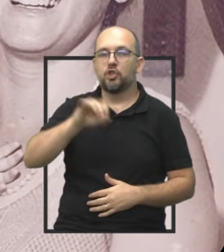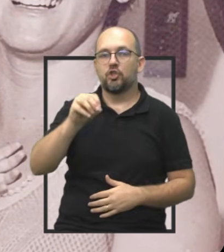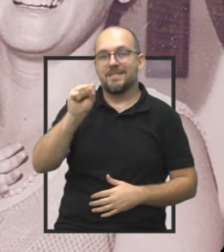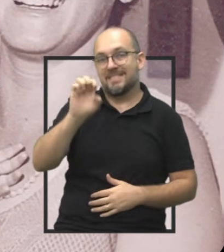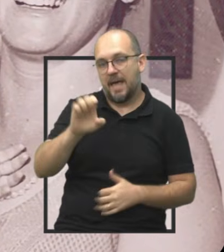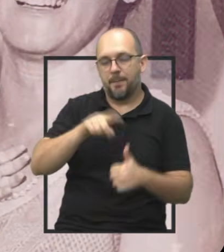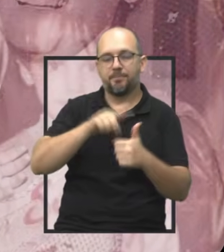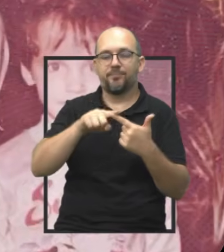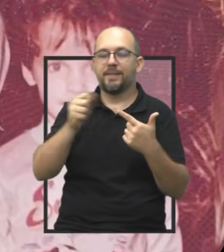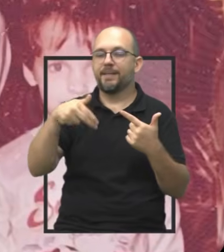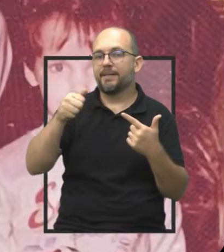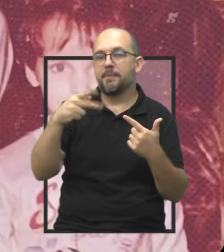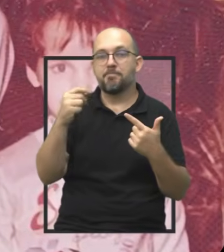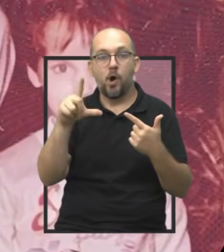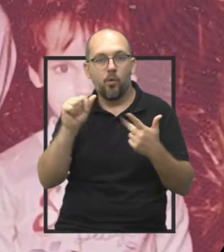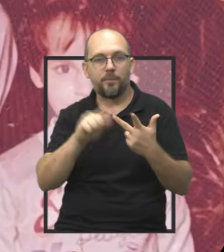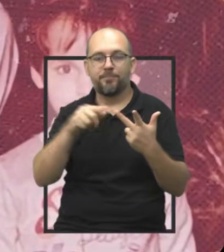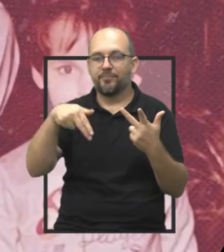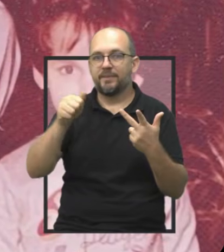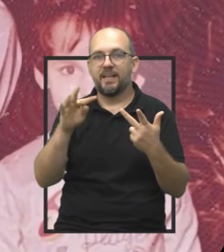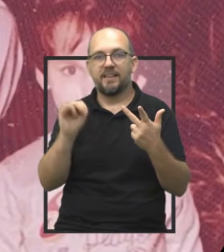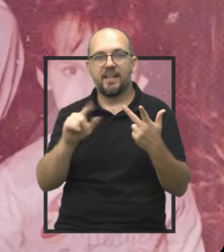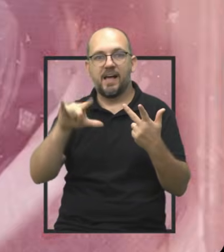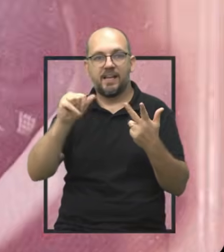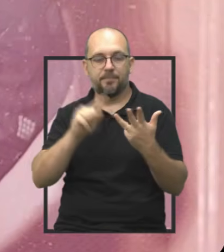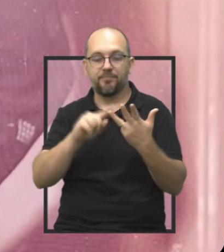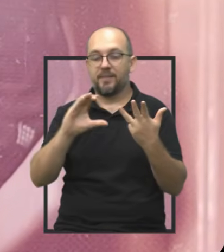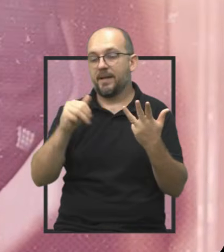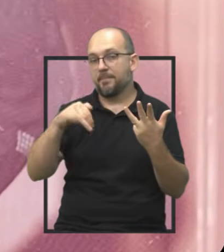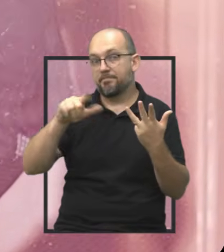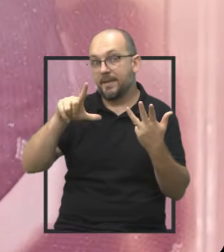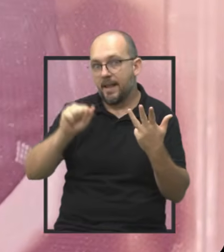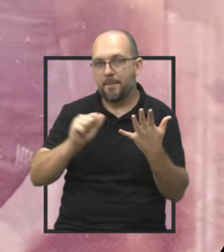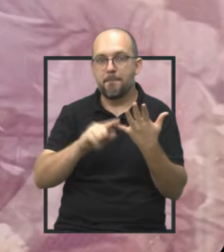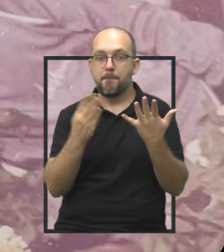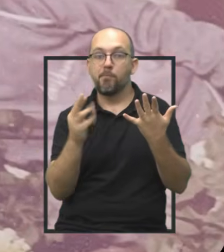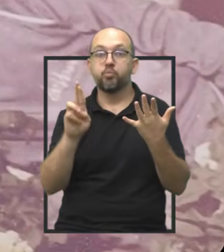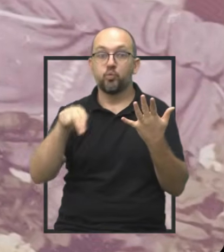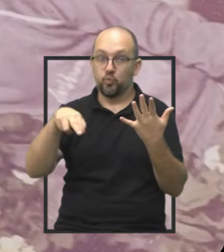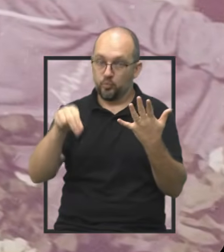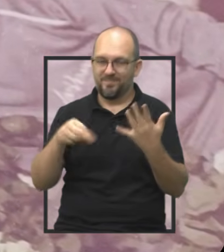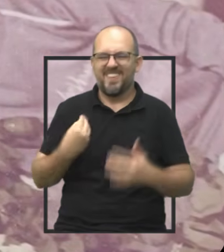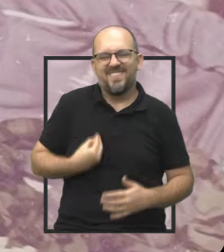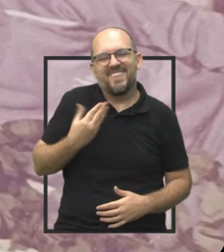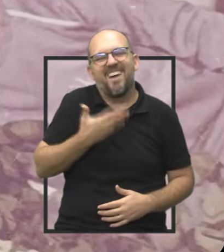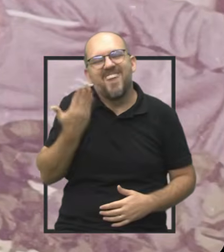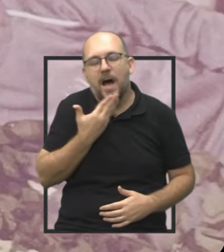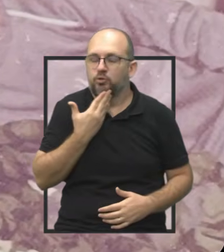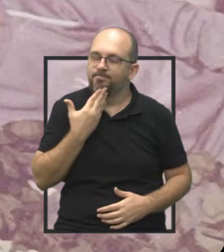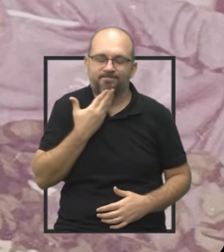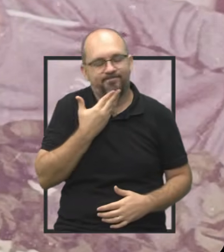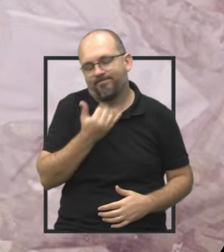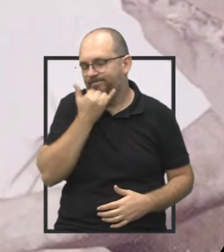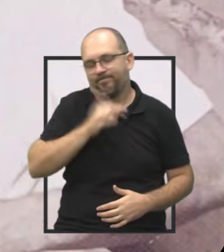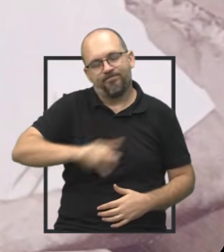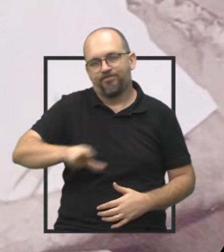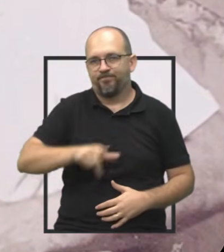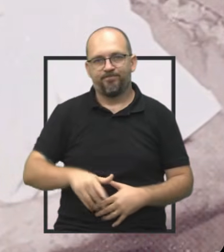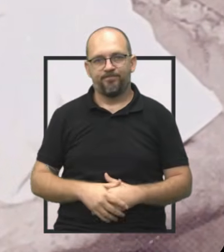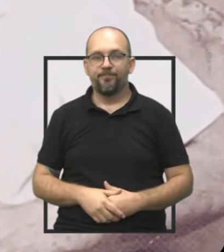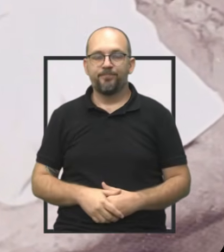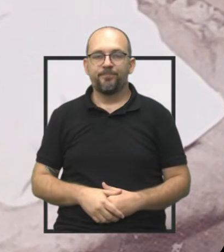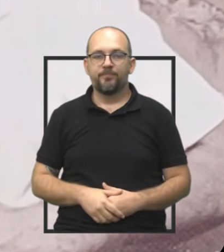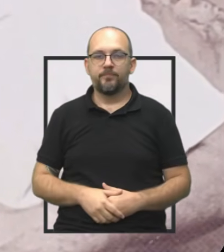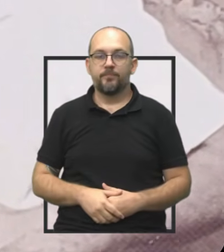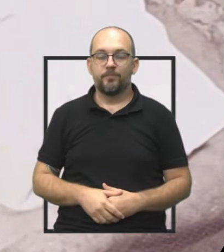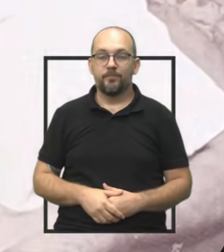Filho, Ana Paula, Natália, Camila e Bruno. A vida não era fácil. Ele